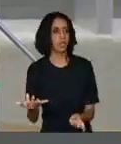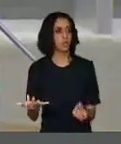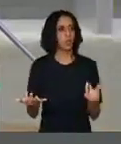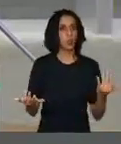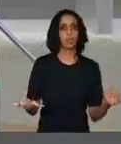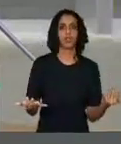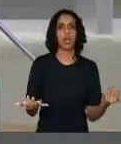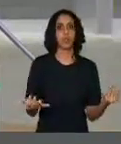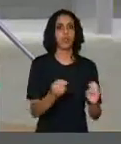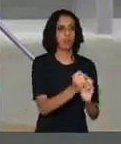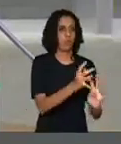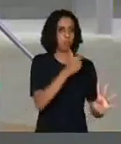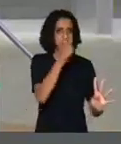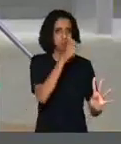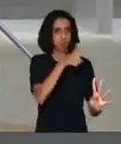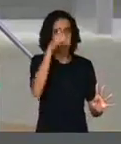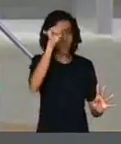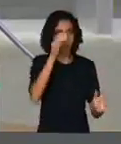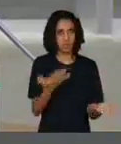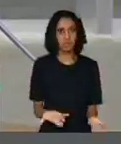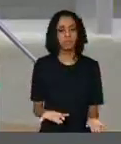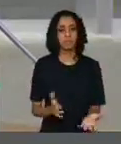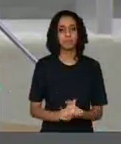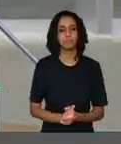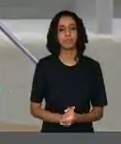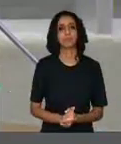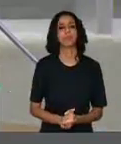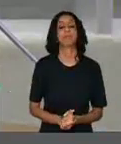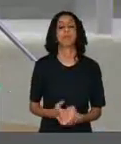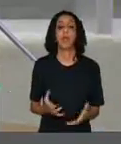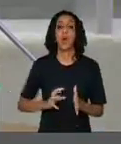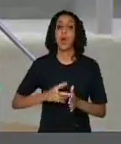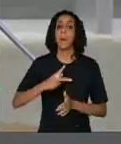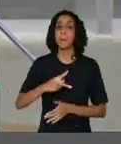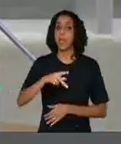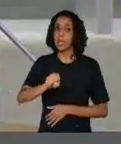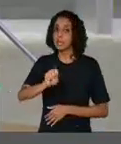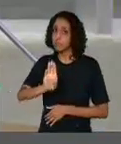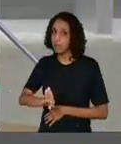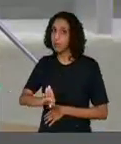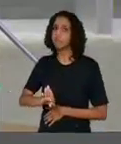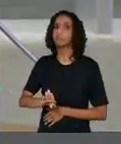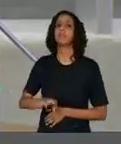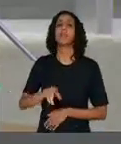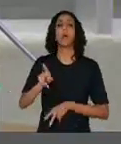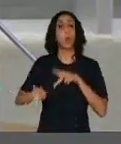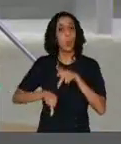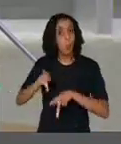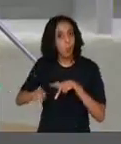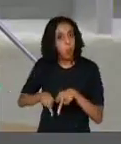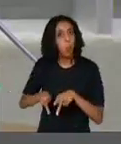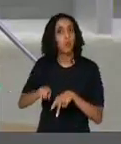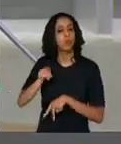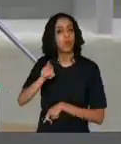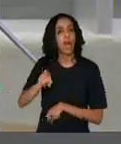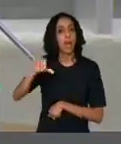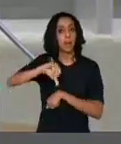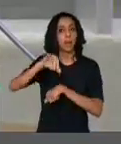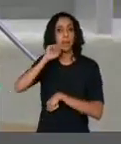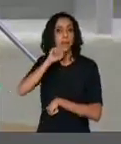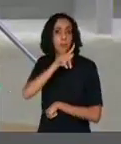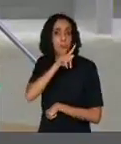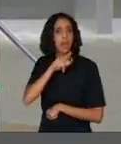cuidar da saúde das pessoas. Nós, do PSB, a população de Macapá, estamos